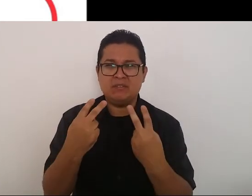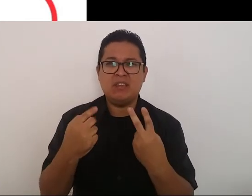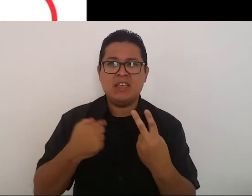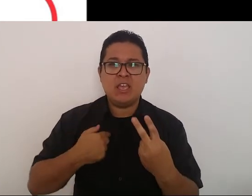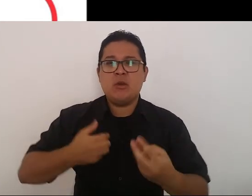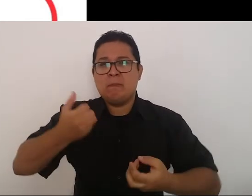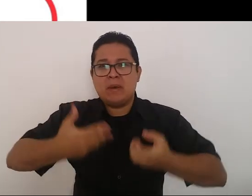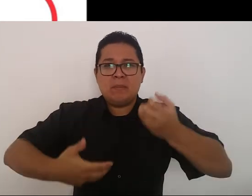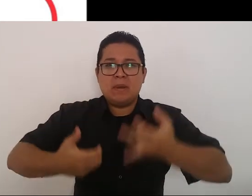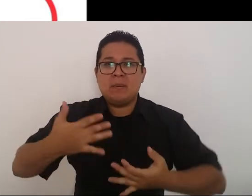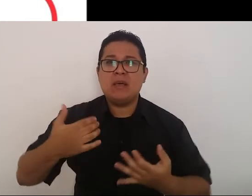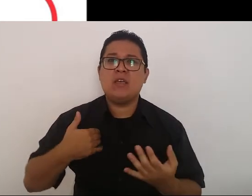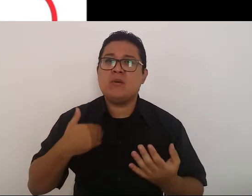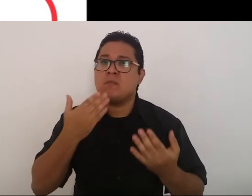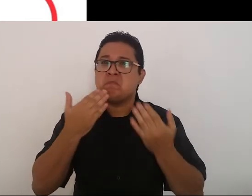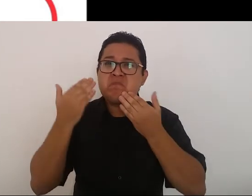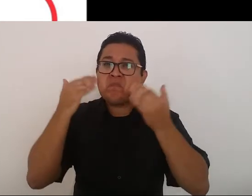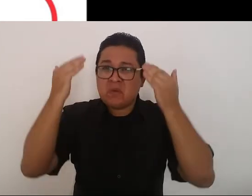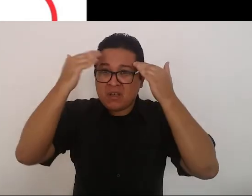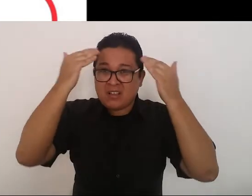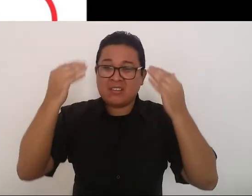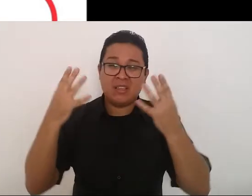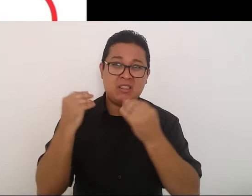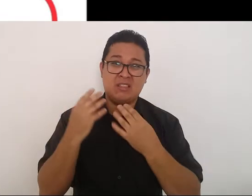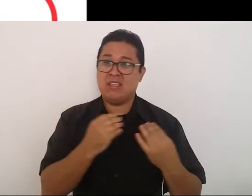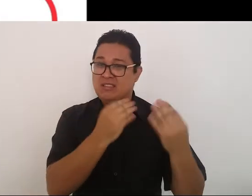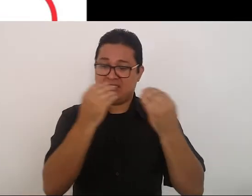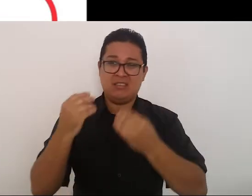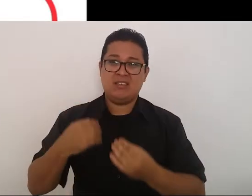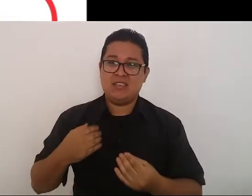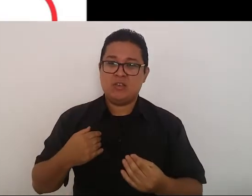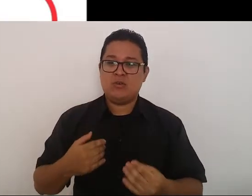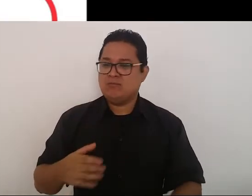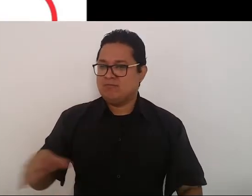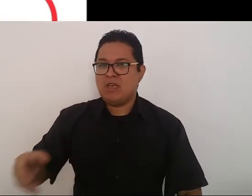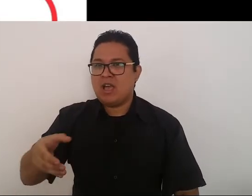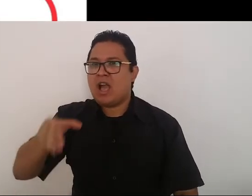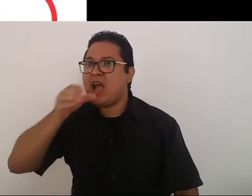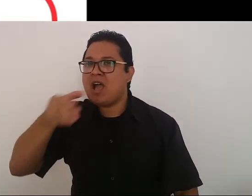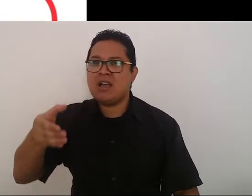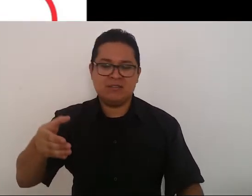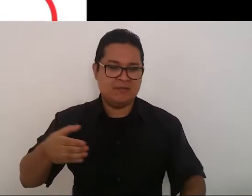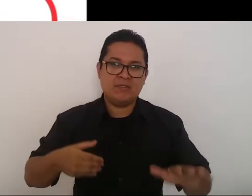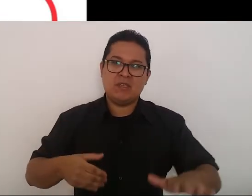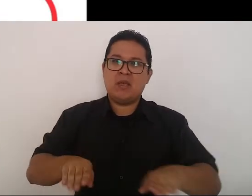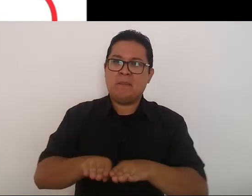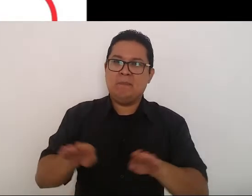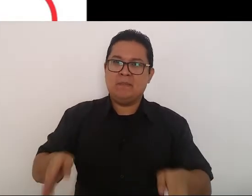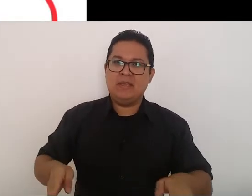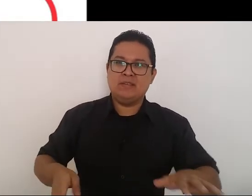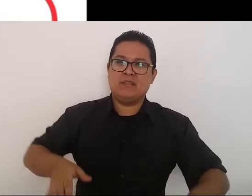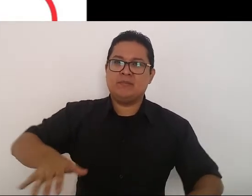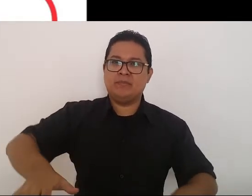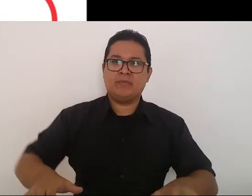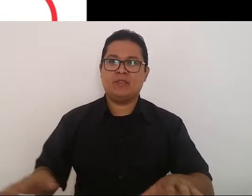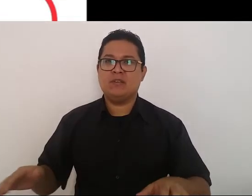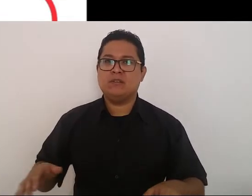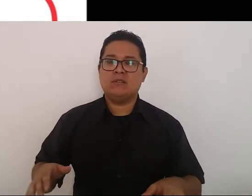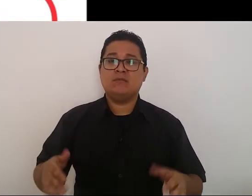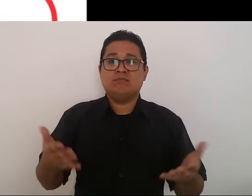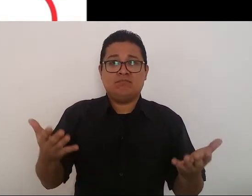tá? E minha mão estava no mouse, estava no celular, estava na garrafa d'água, está aqui na mesa, já pus a mão para o lado. Se tiver vírus